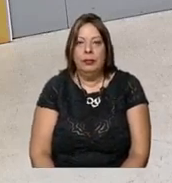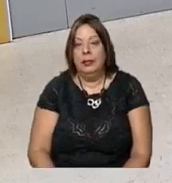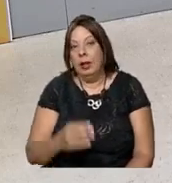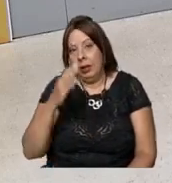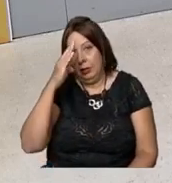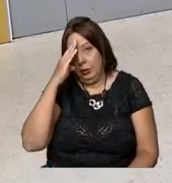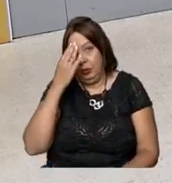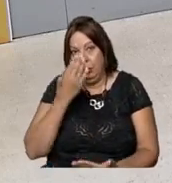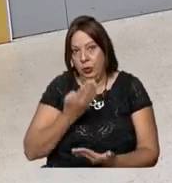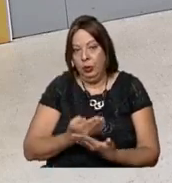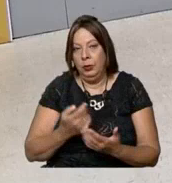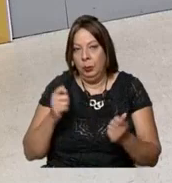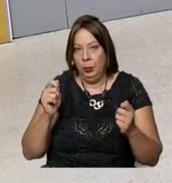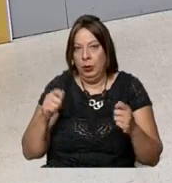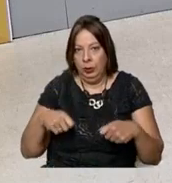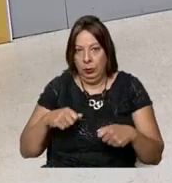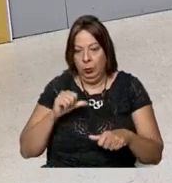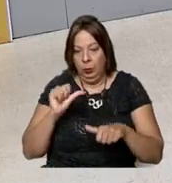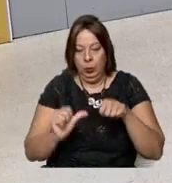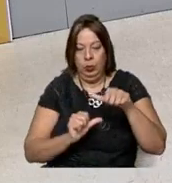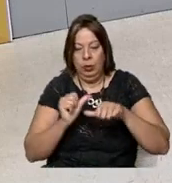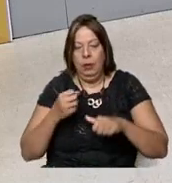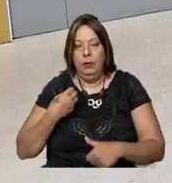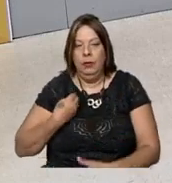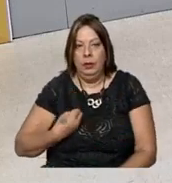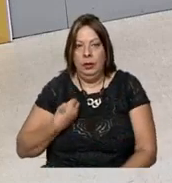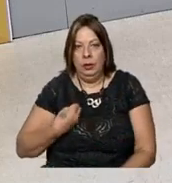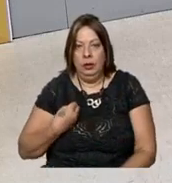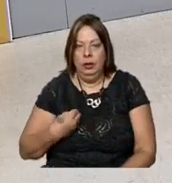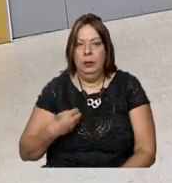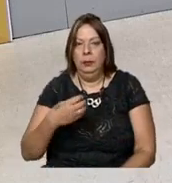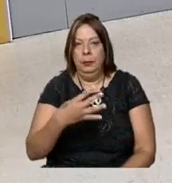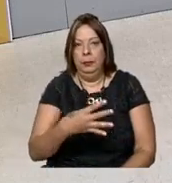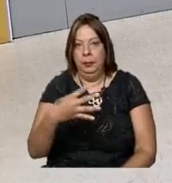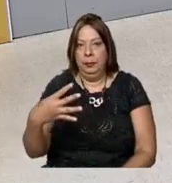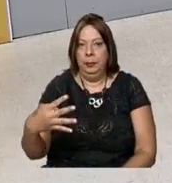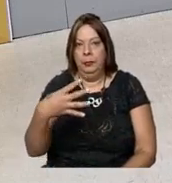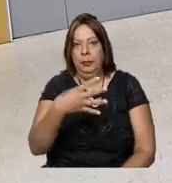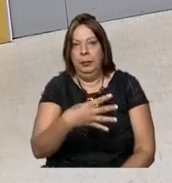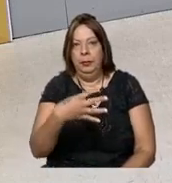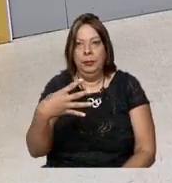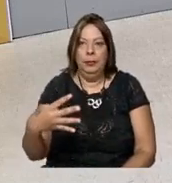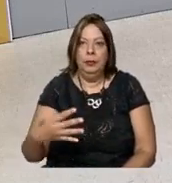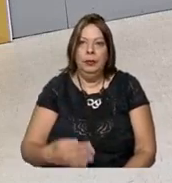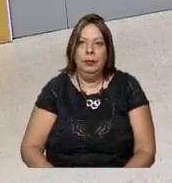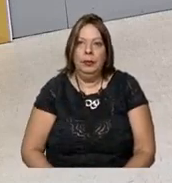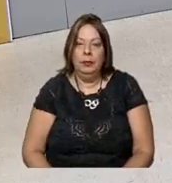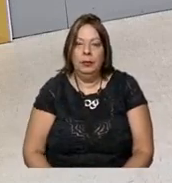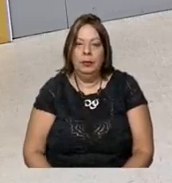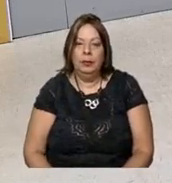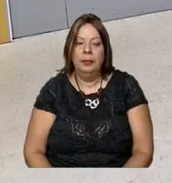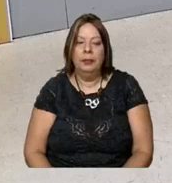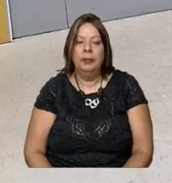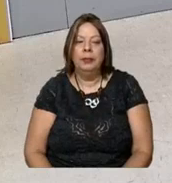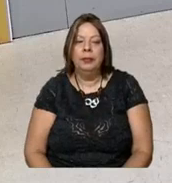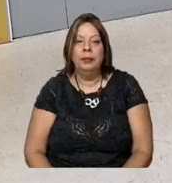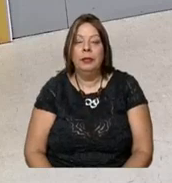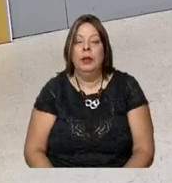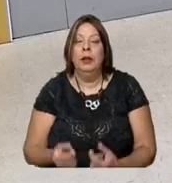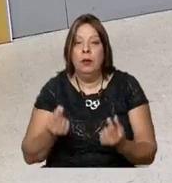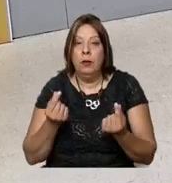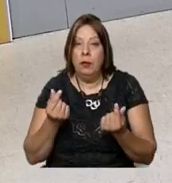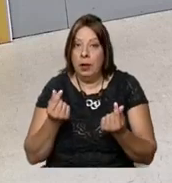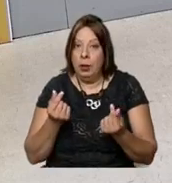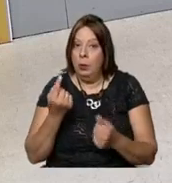de vida. 28. Chegou 44. 44. 44, valendo 5 mil reais para